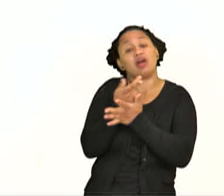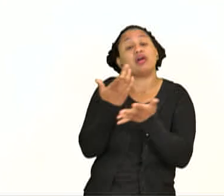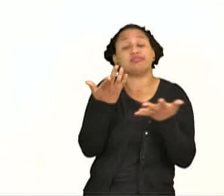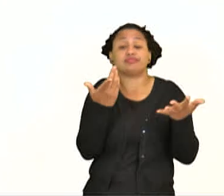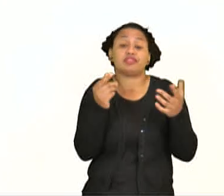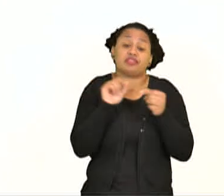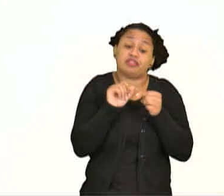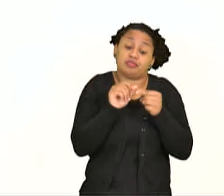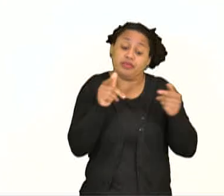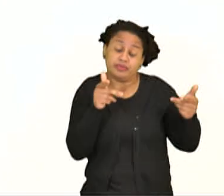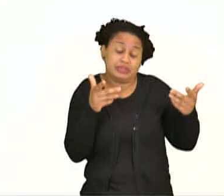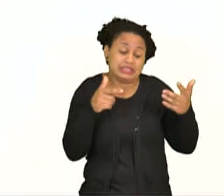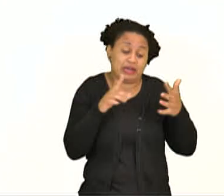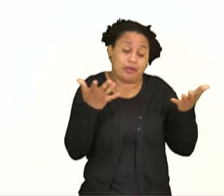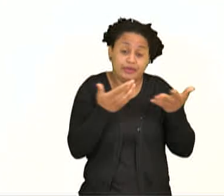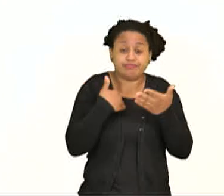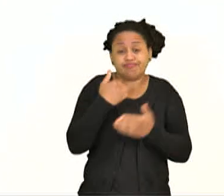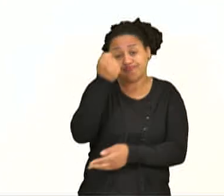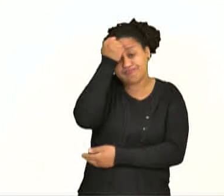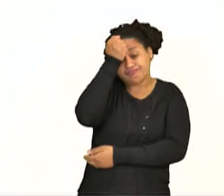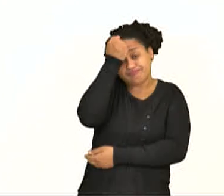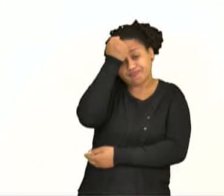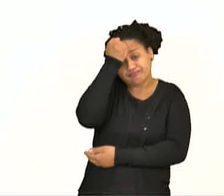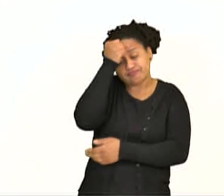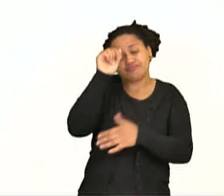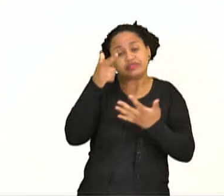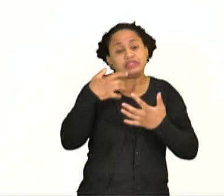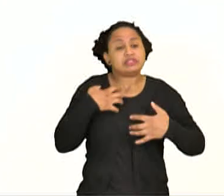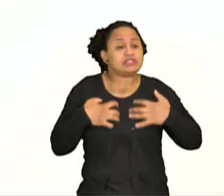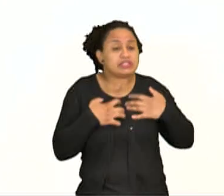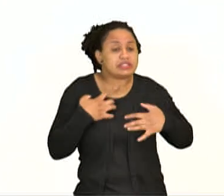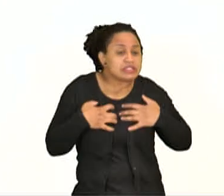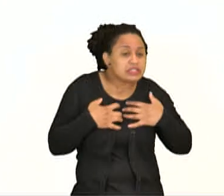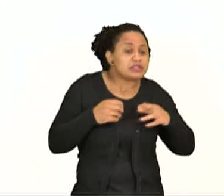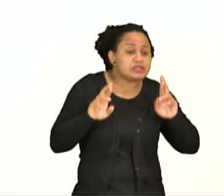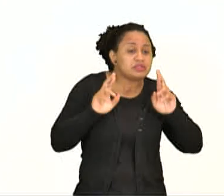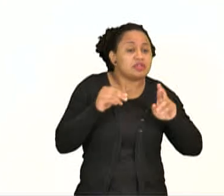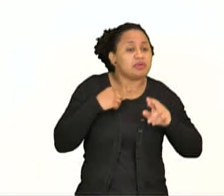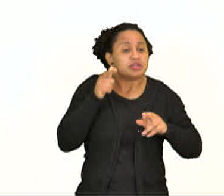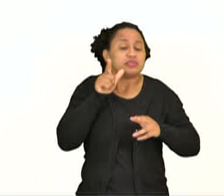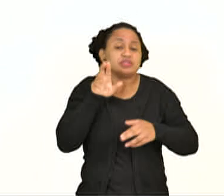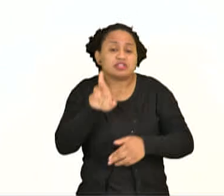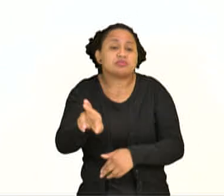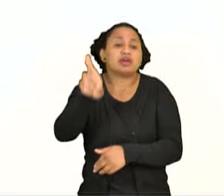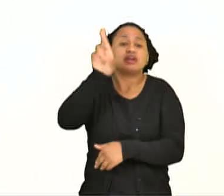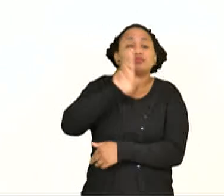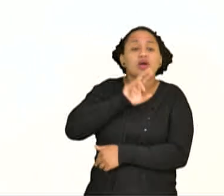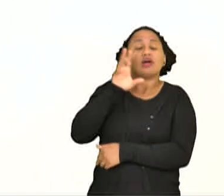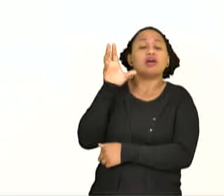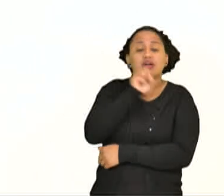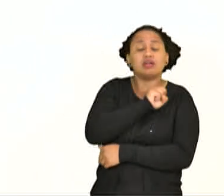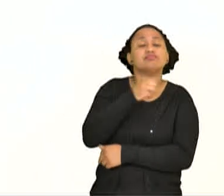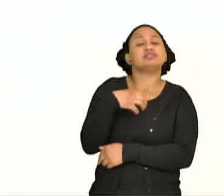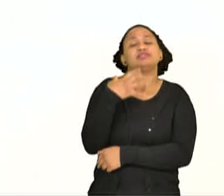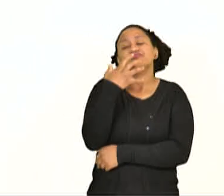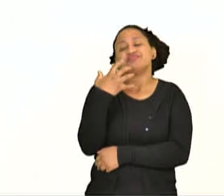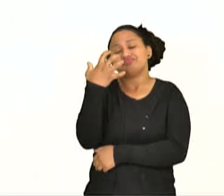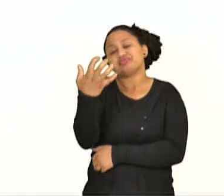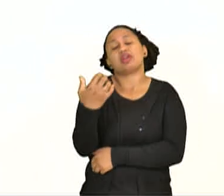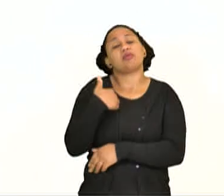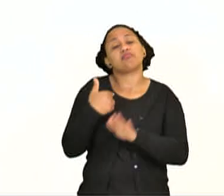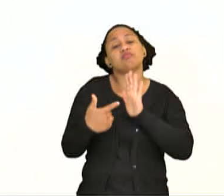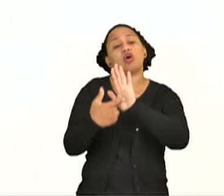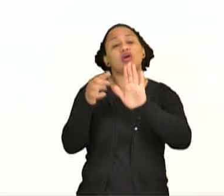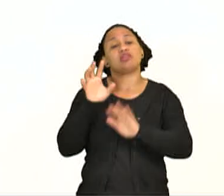ali algo e se arrependeu. Então, ansioso, espera uma resposta imediata e apaixonado, confessa seu